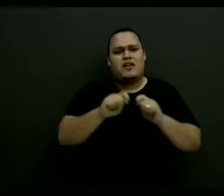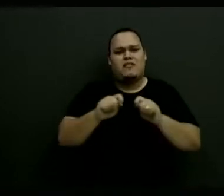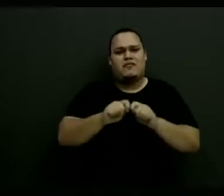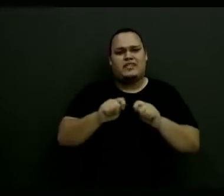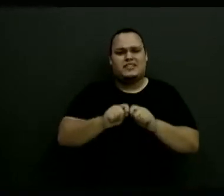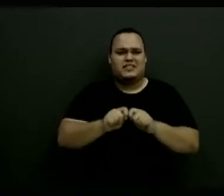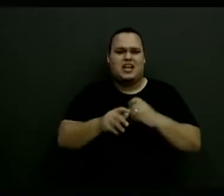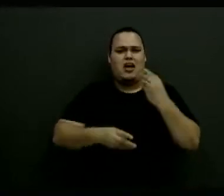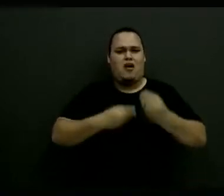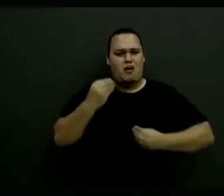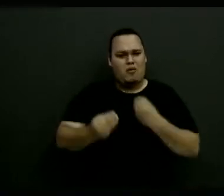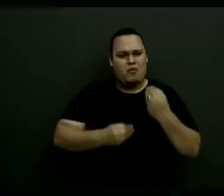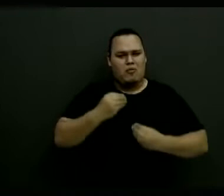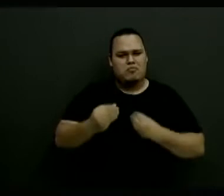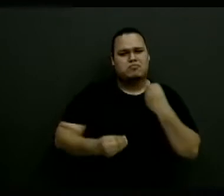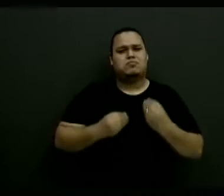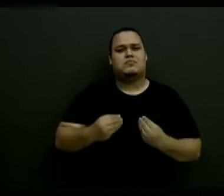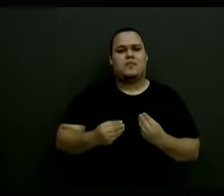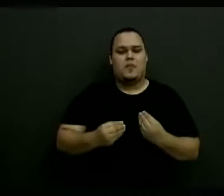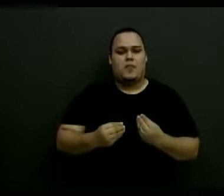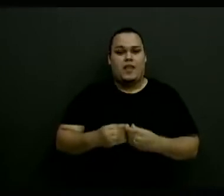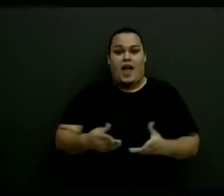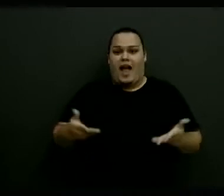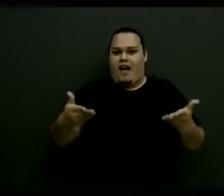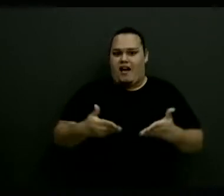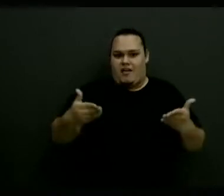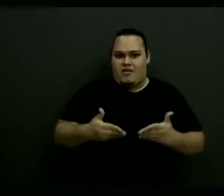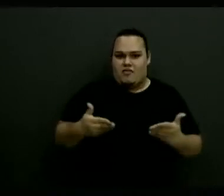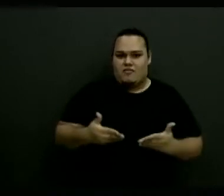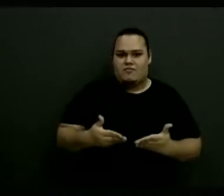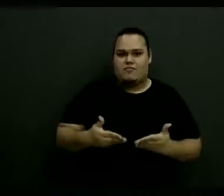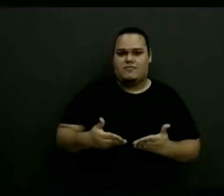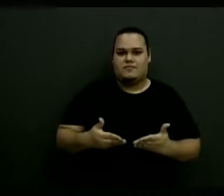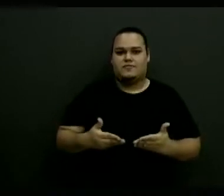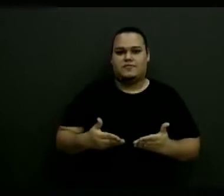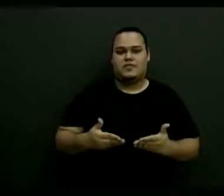Agora eu estou com um novo projeto devocional de 5 minutos.